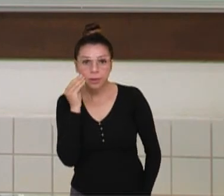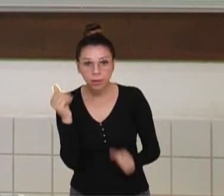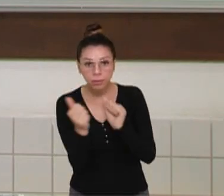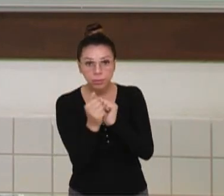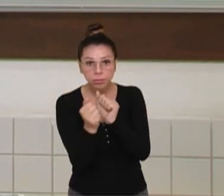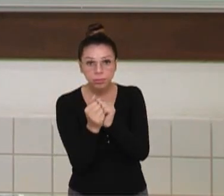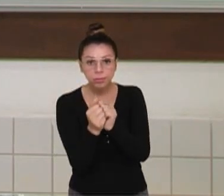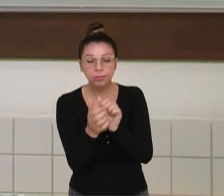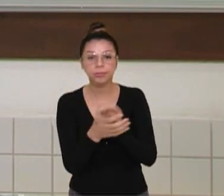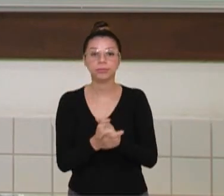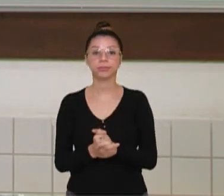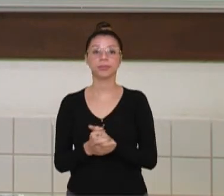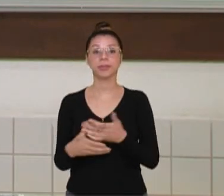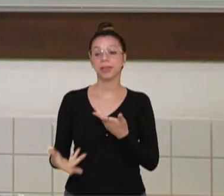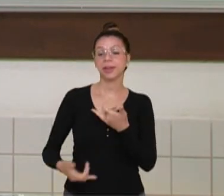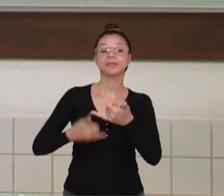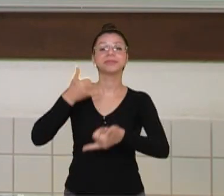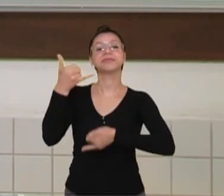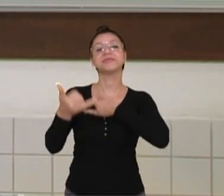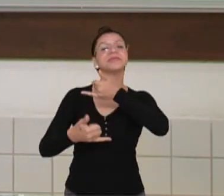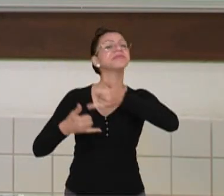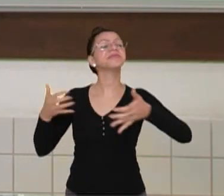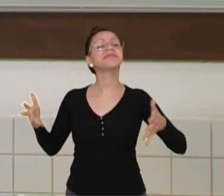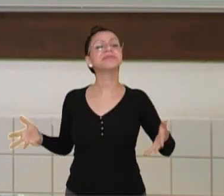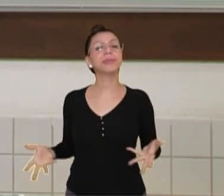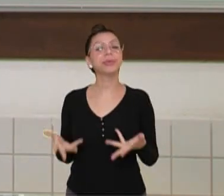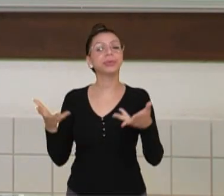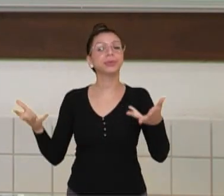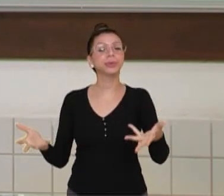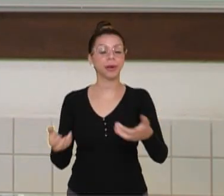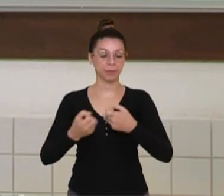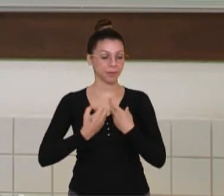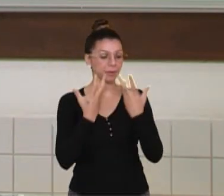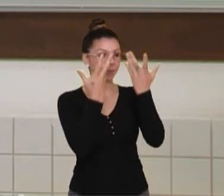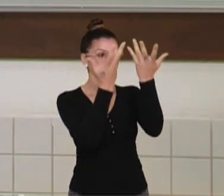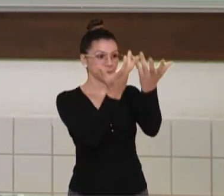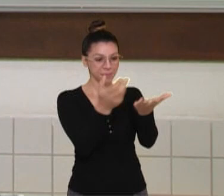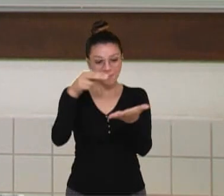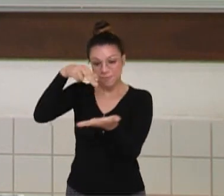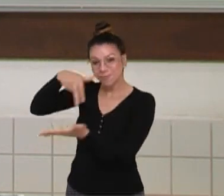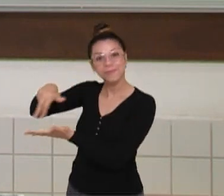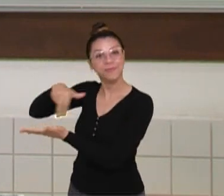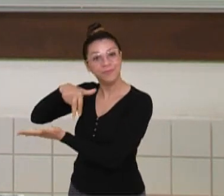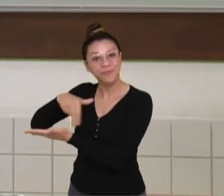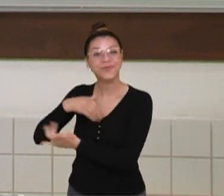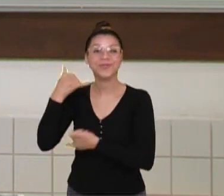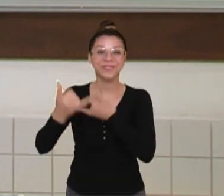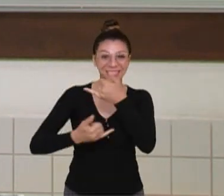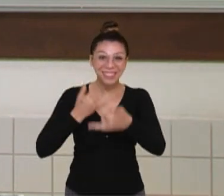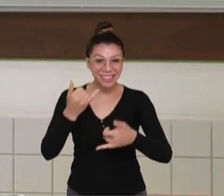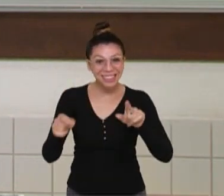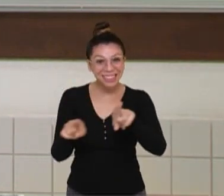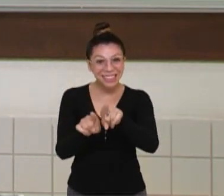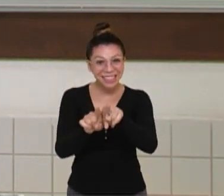junto e tal. E aí a brincadeira vai, né? Você se expressa, você dança e se diverte também.